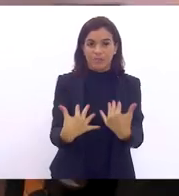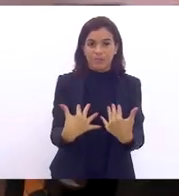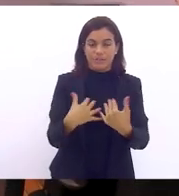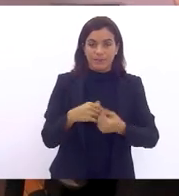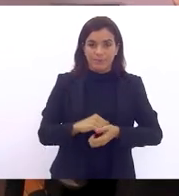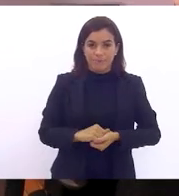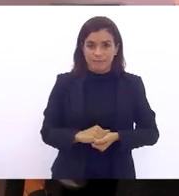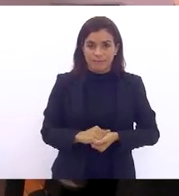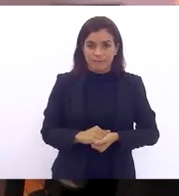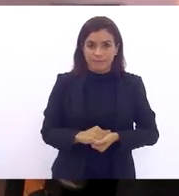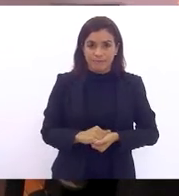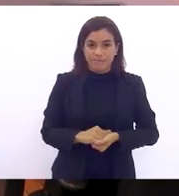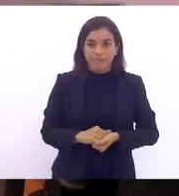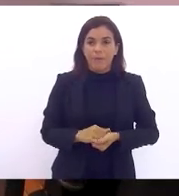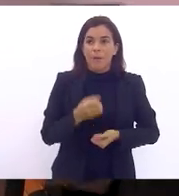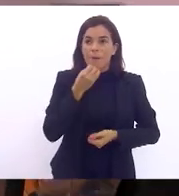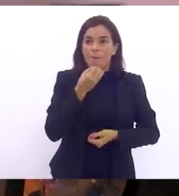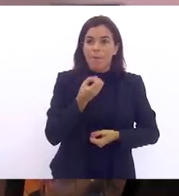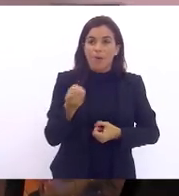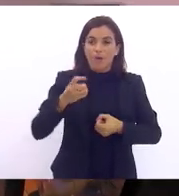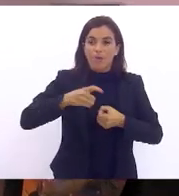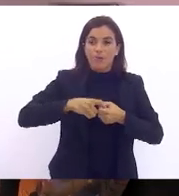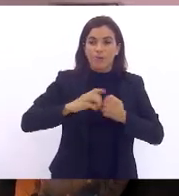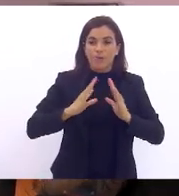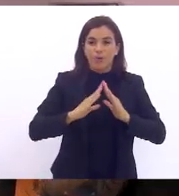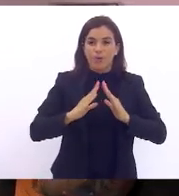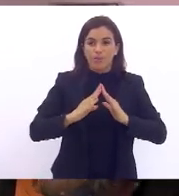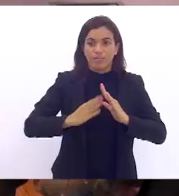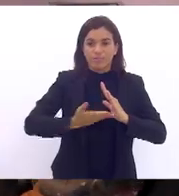audiência Bom retorno a todos